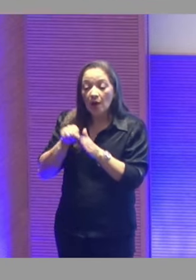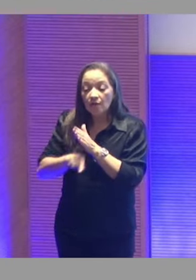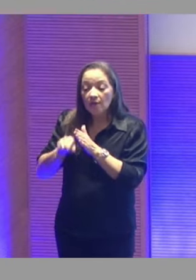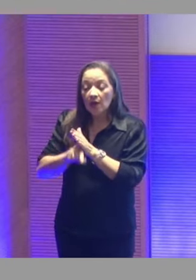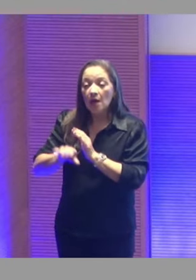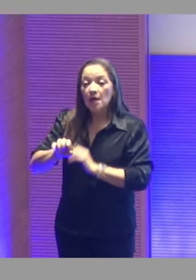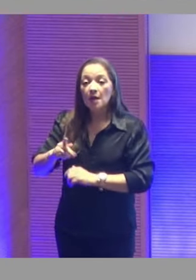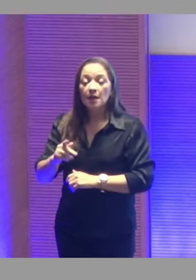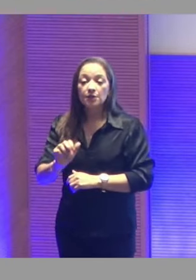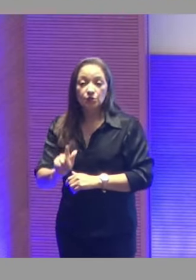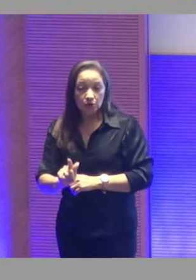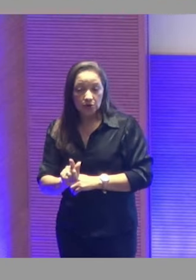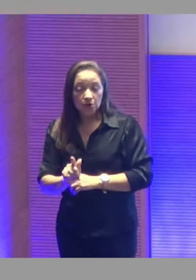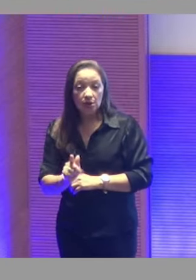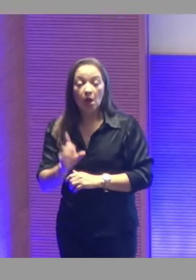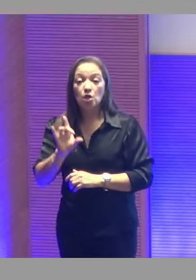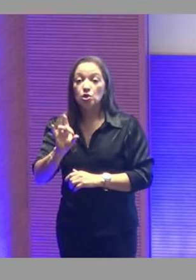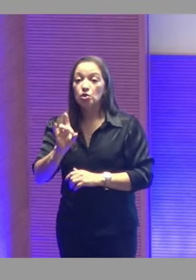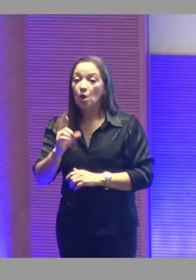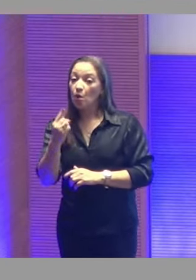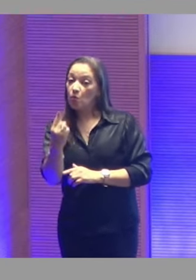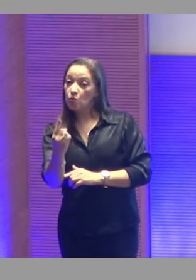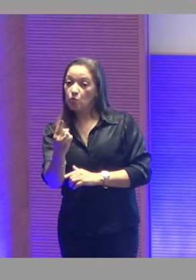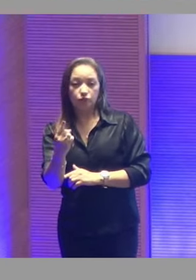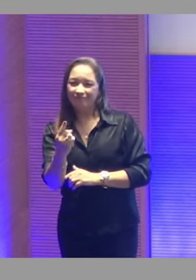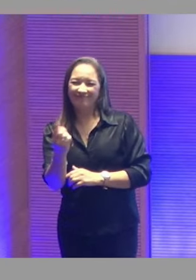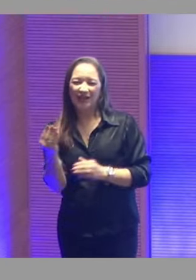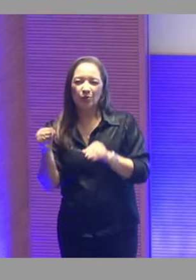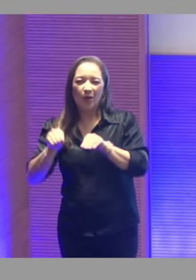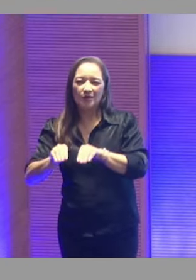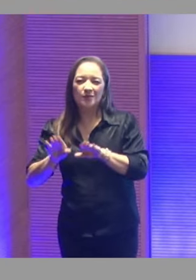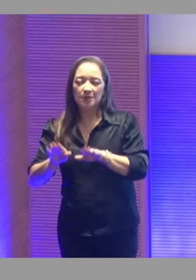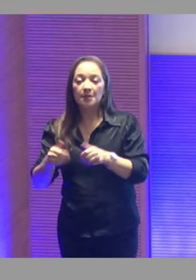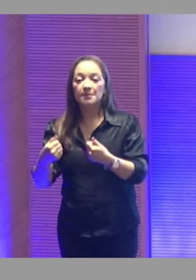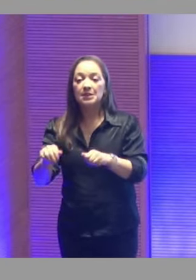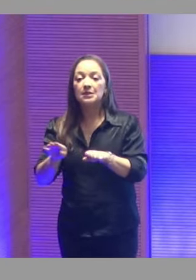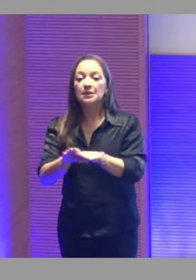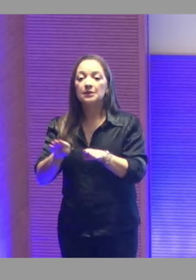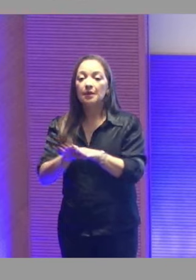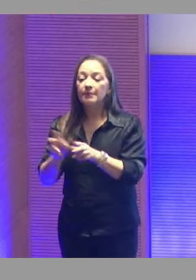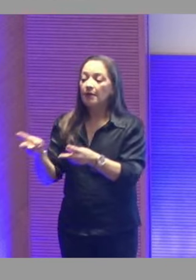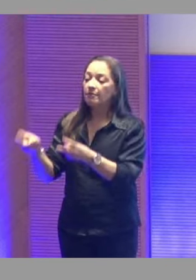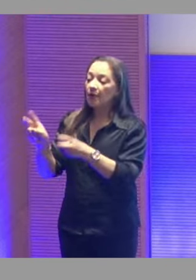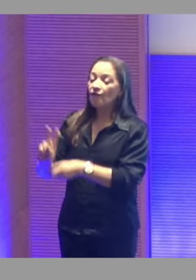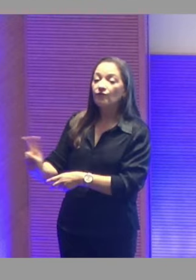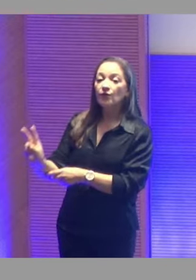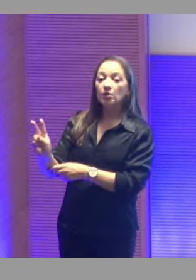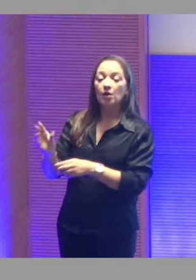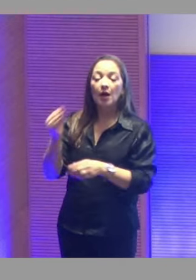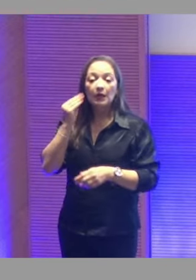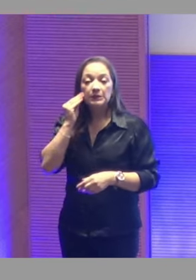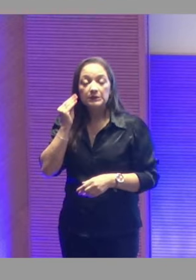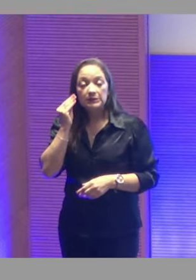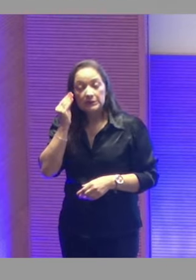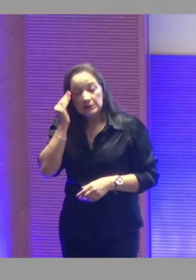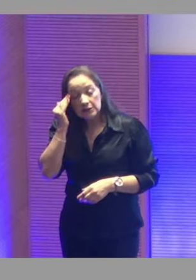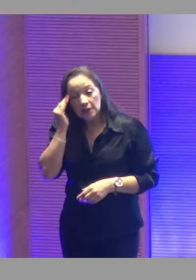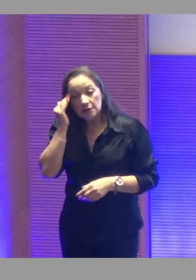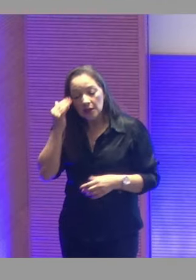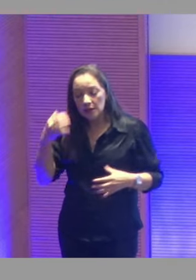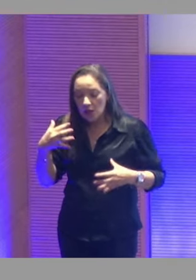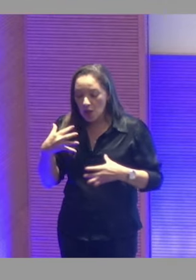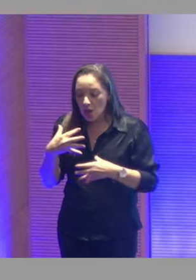escopo um e dois não é suficiente a gente precisa olhar também PR as emissões da cadeia de valor né então para entender um pouquinho das motivações dessa